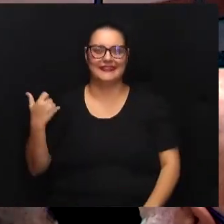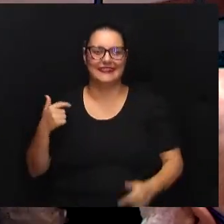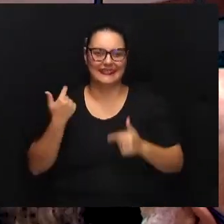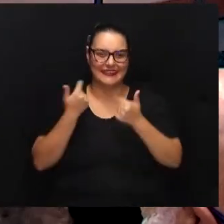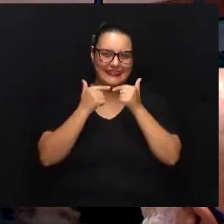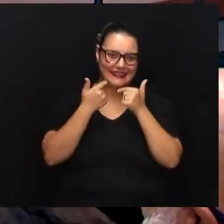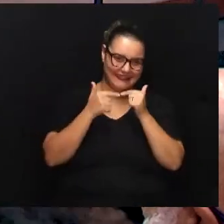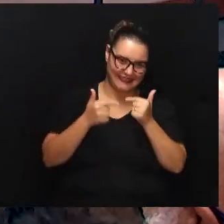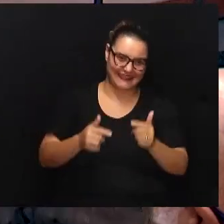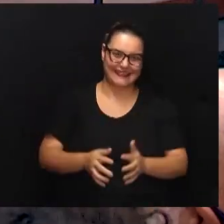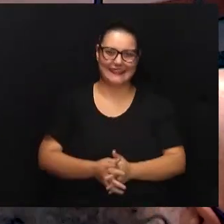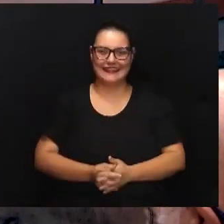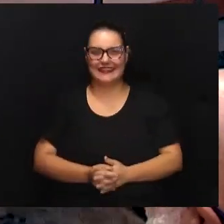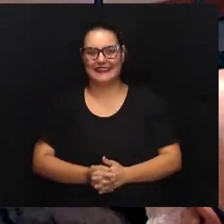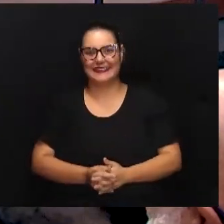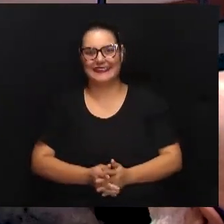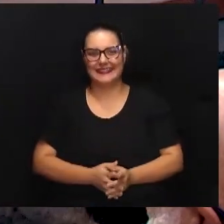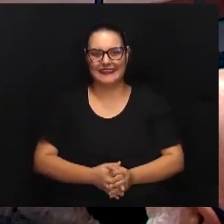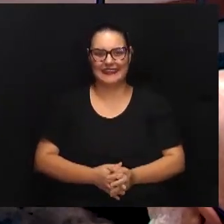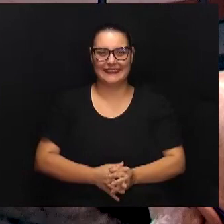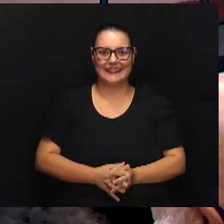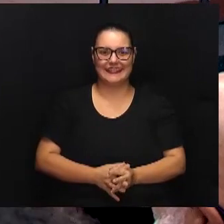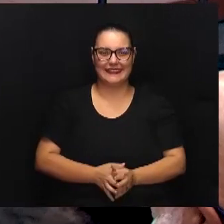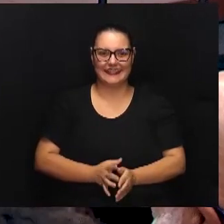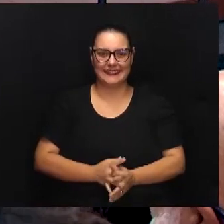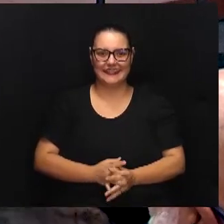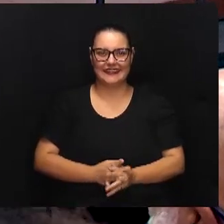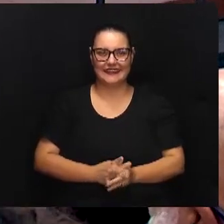É um protocolo que a gente precisa seguir.